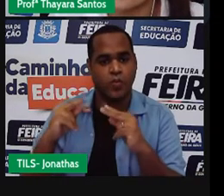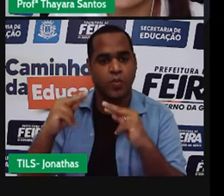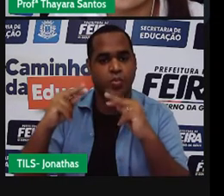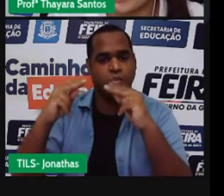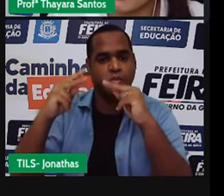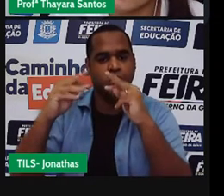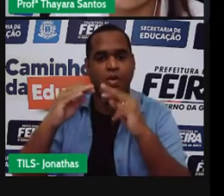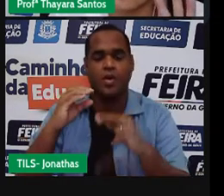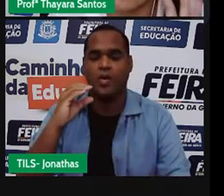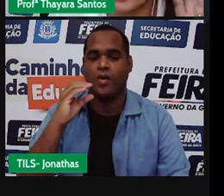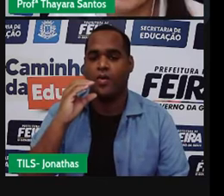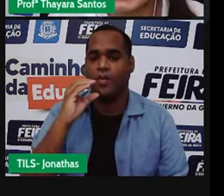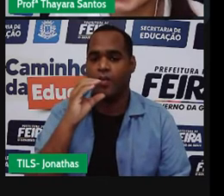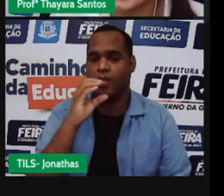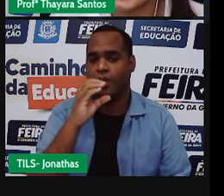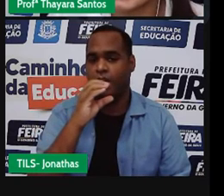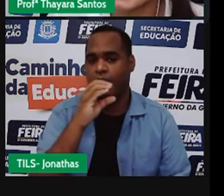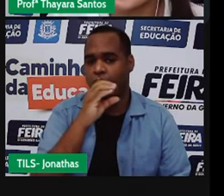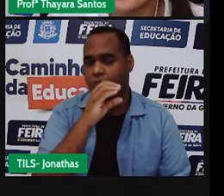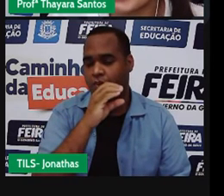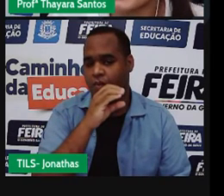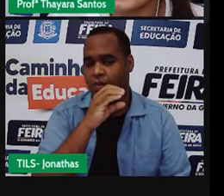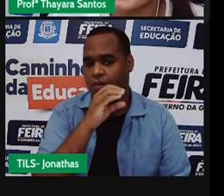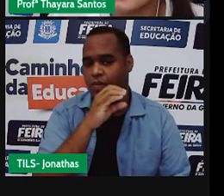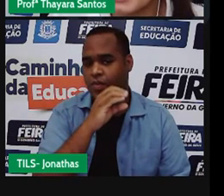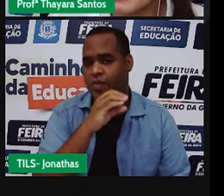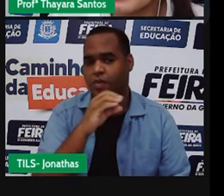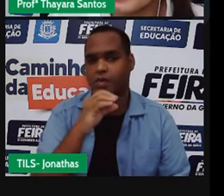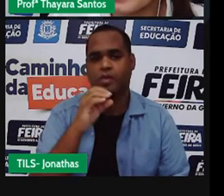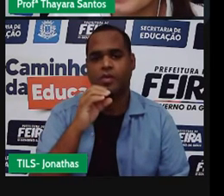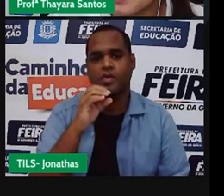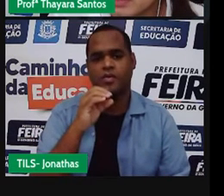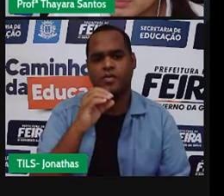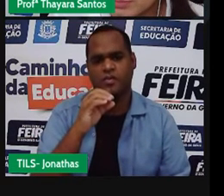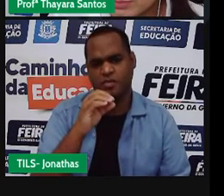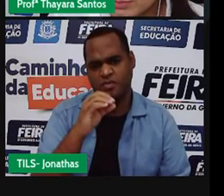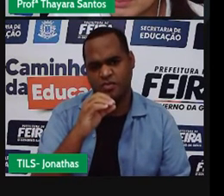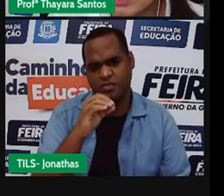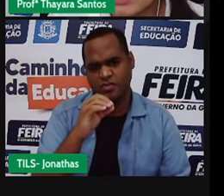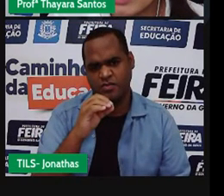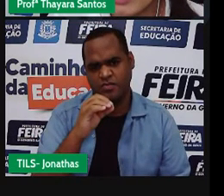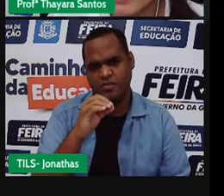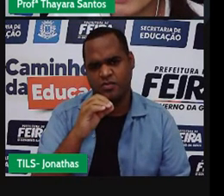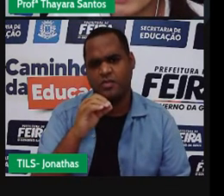mexer aqui no controle vou botar fogo aí pressa a temperatura subir